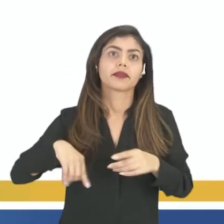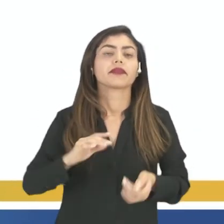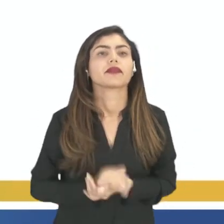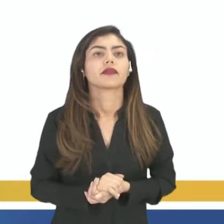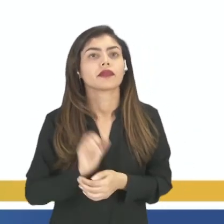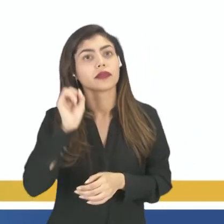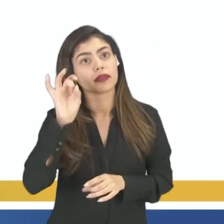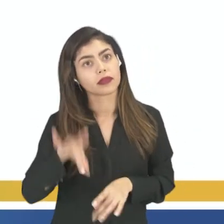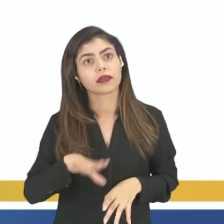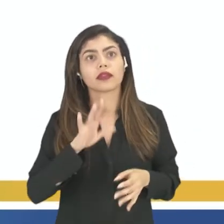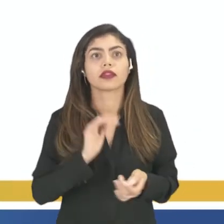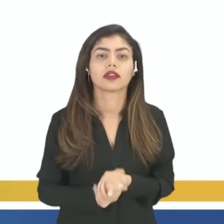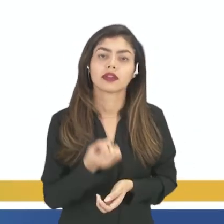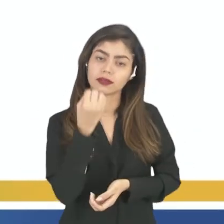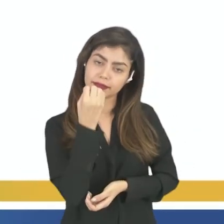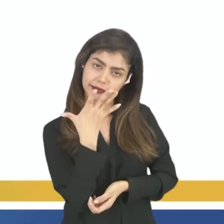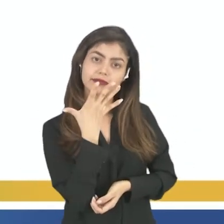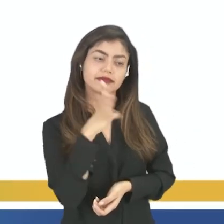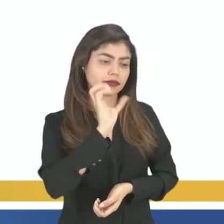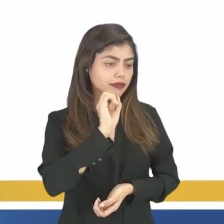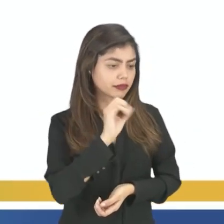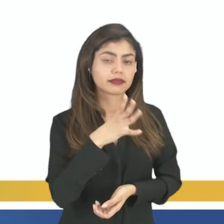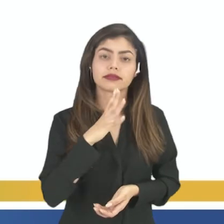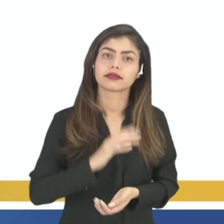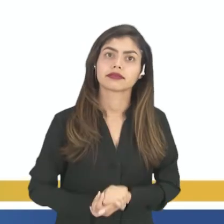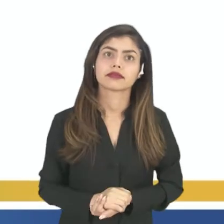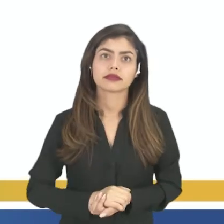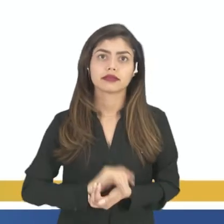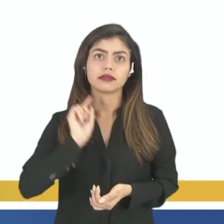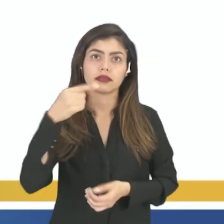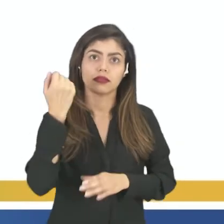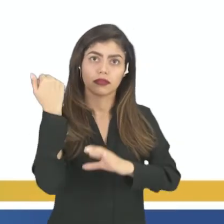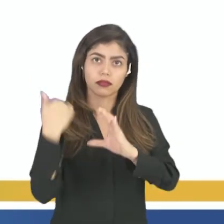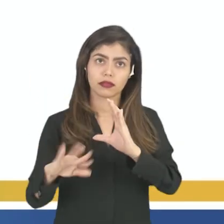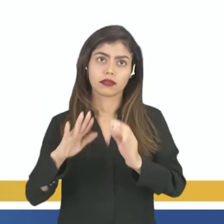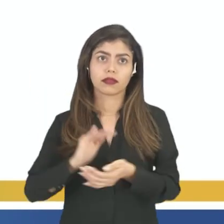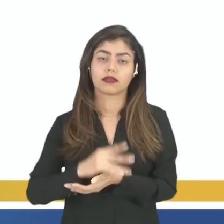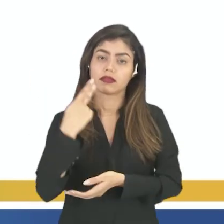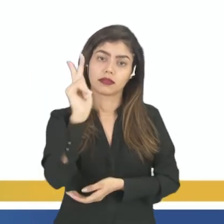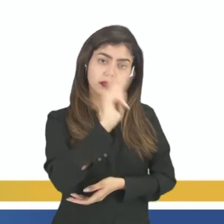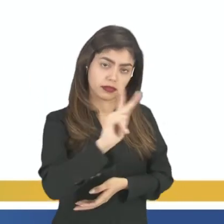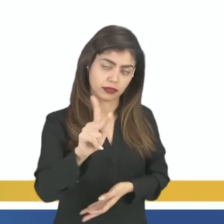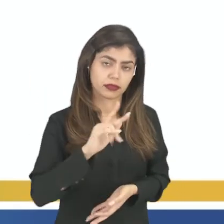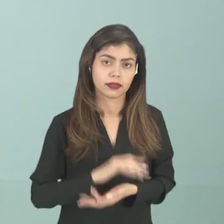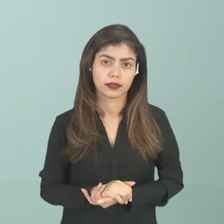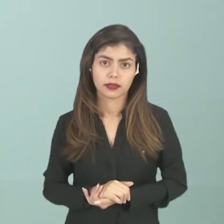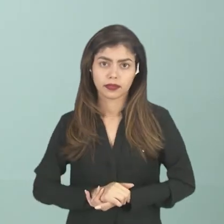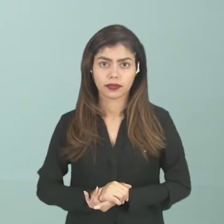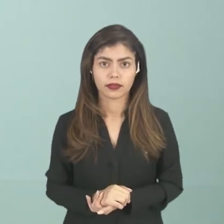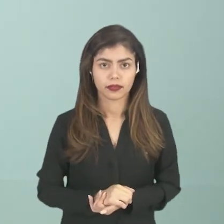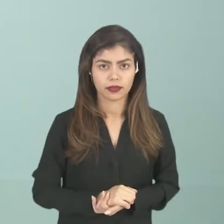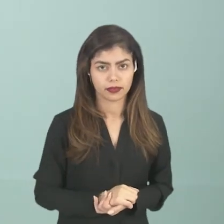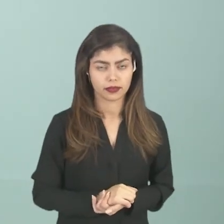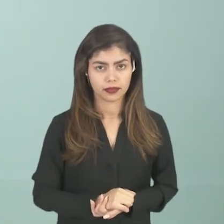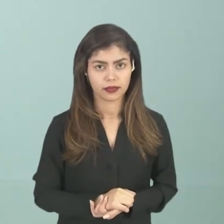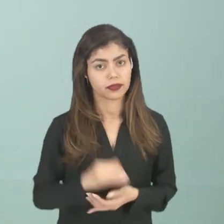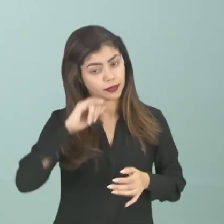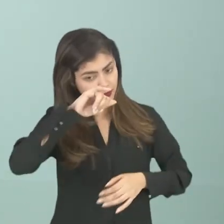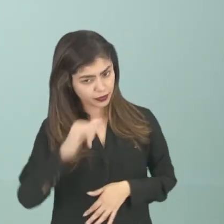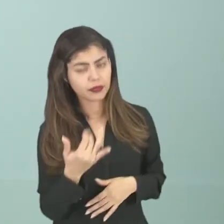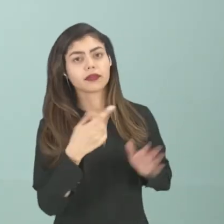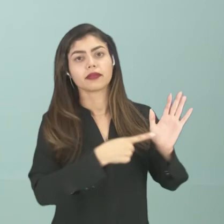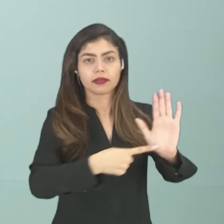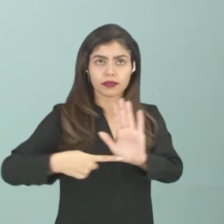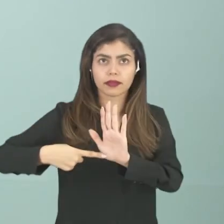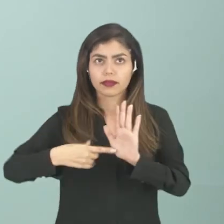E por último, fotografe a sua obra de arte e envie para o seu professor. Eu quero aproveitar e mostrar